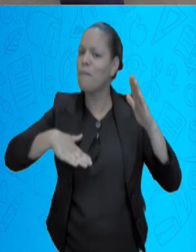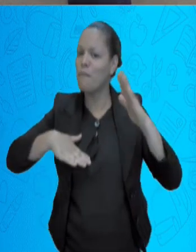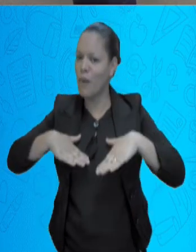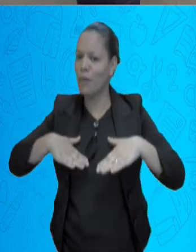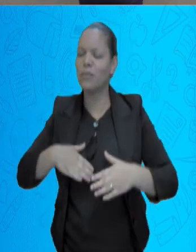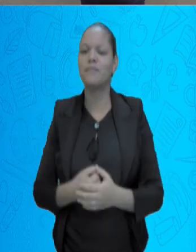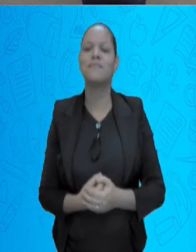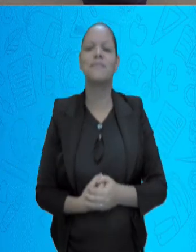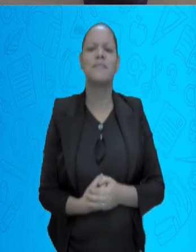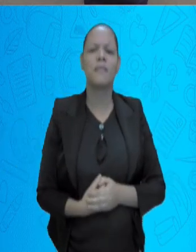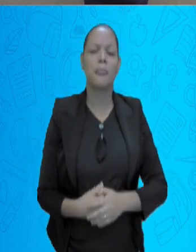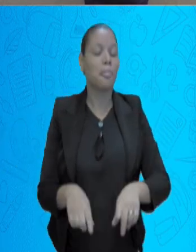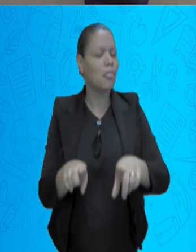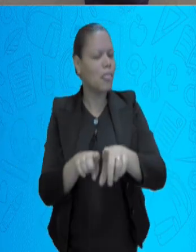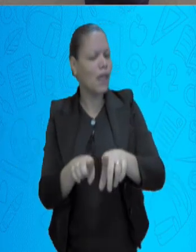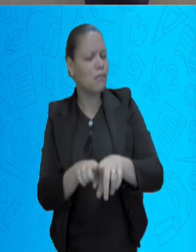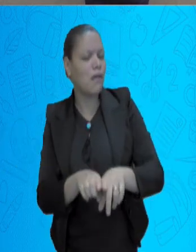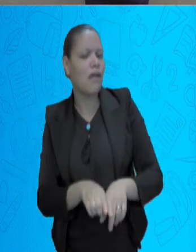Saxofone,